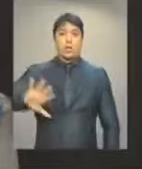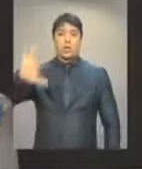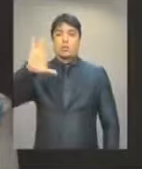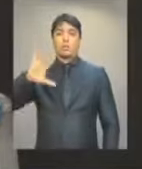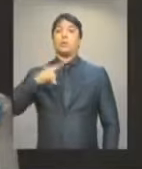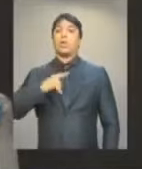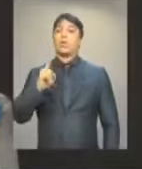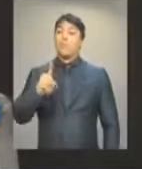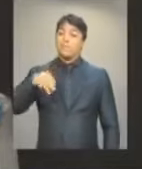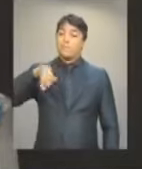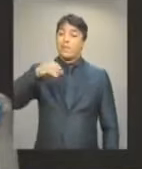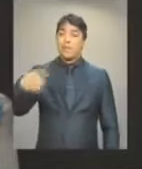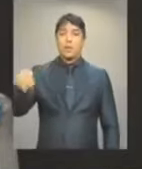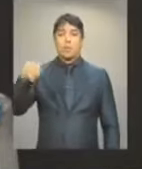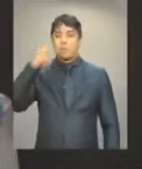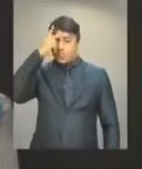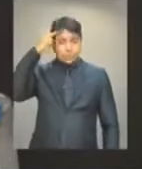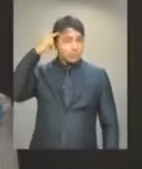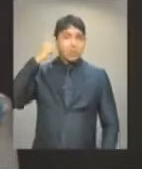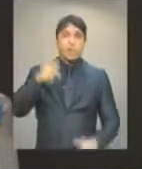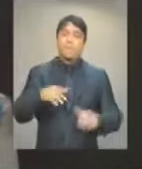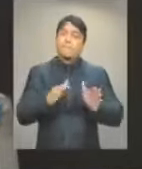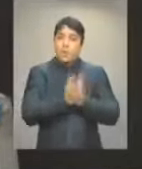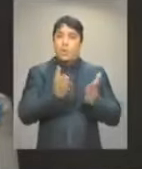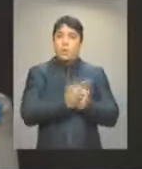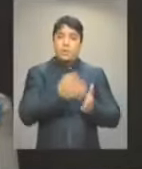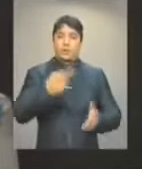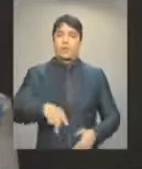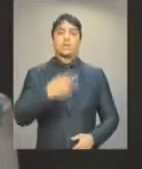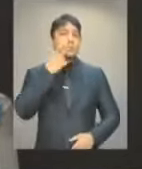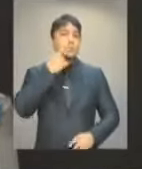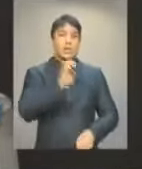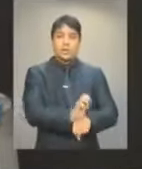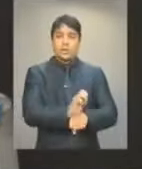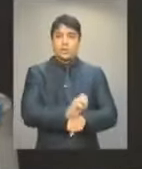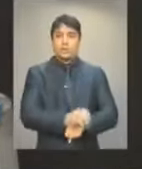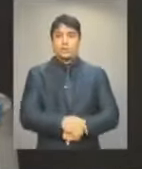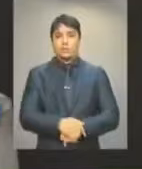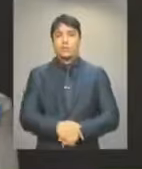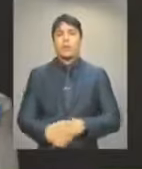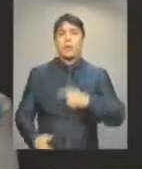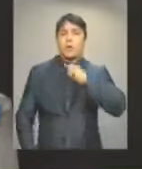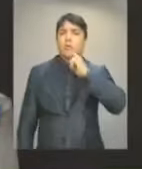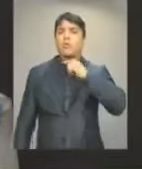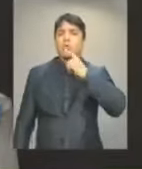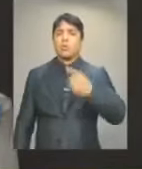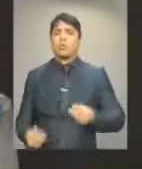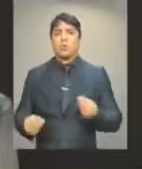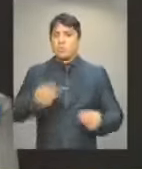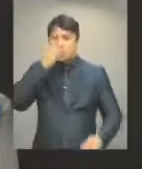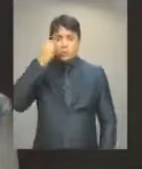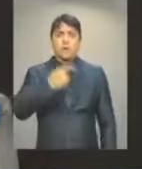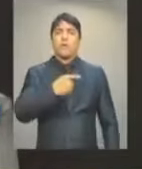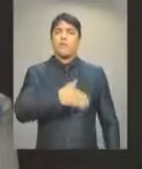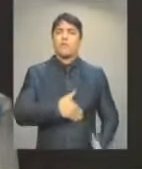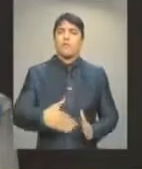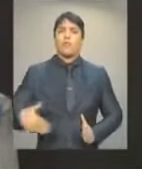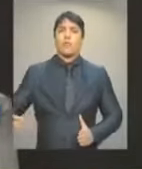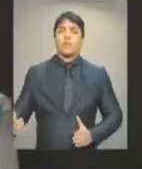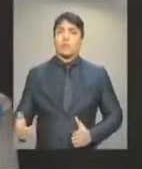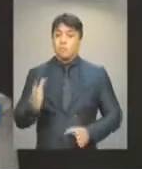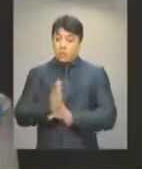temos 1 milhão de miseráveis no Ceará. Nós temos condição de não permitir que estas pessoas morram de fome, porque a